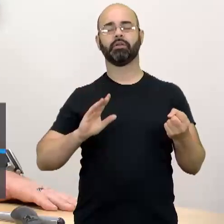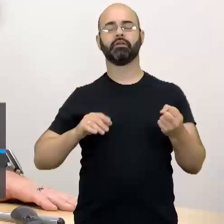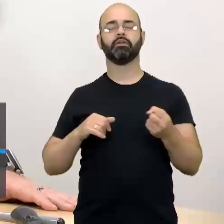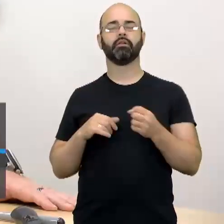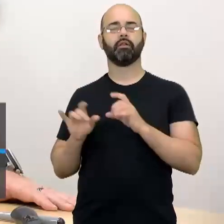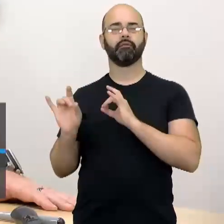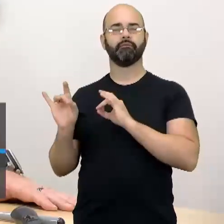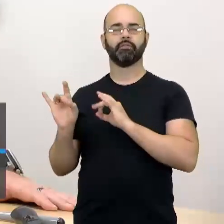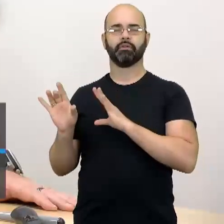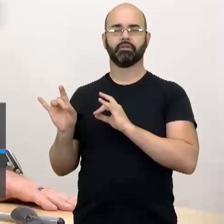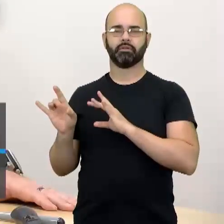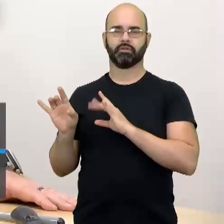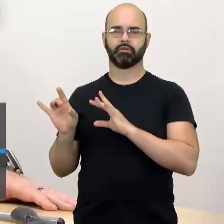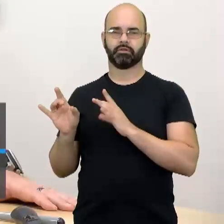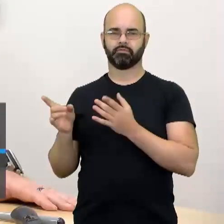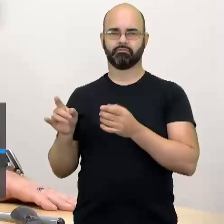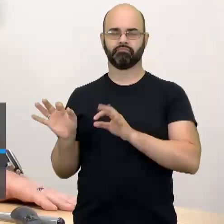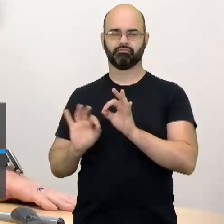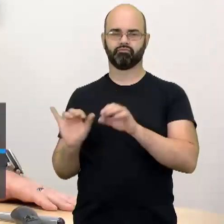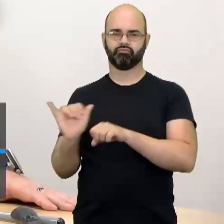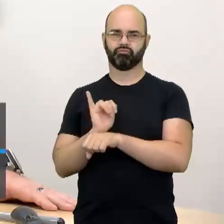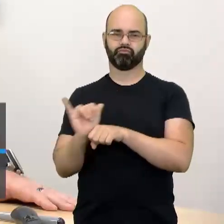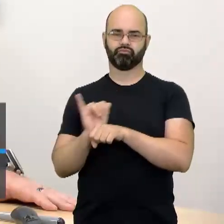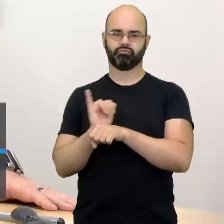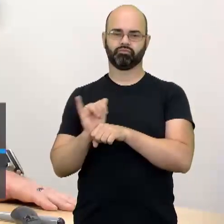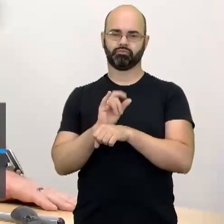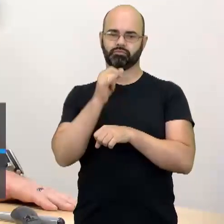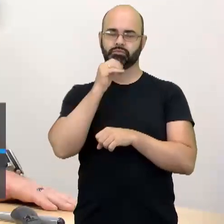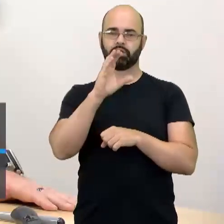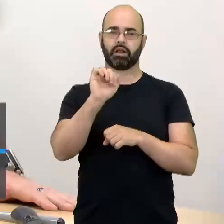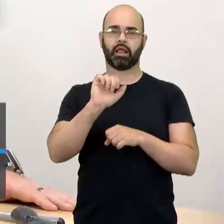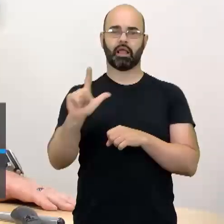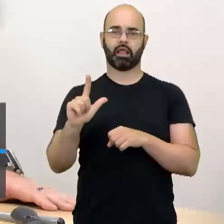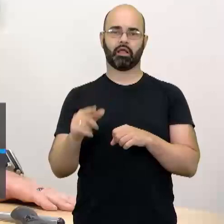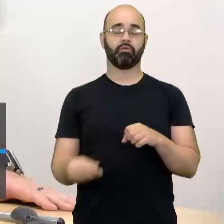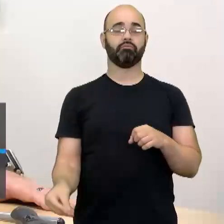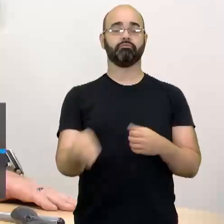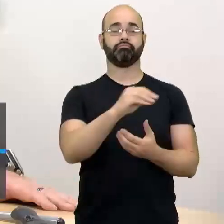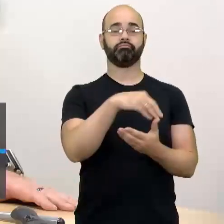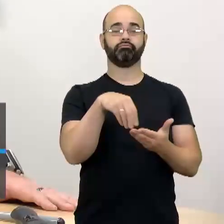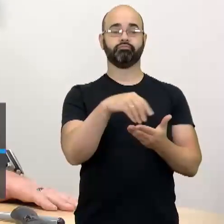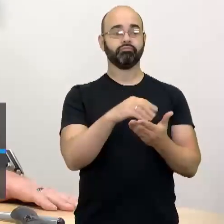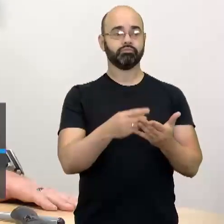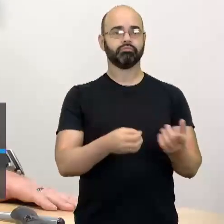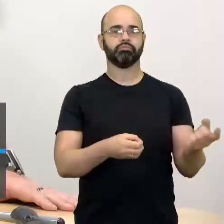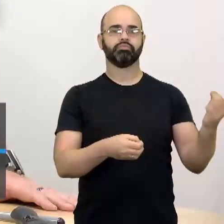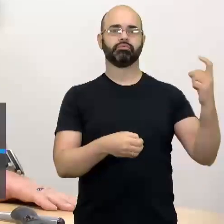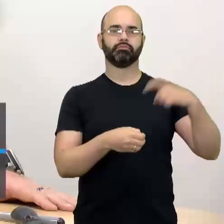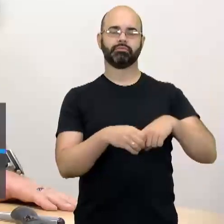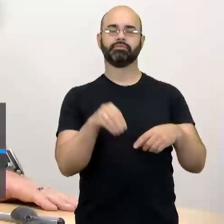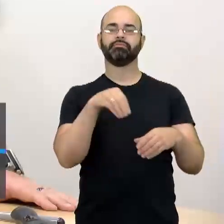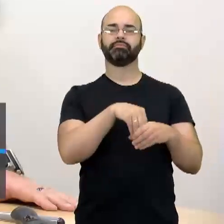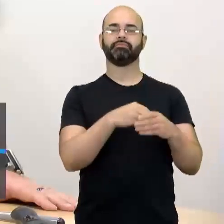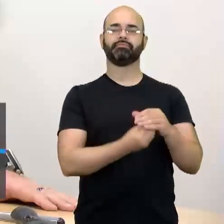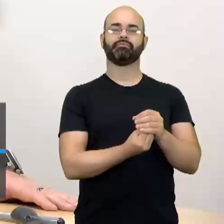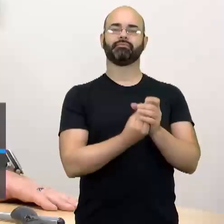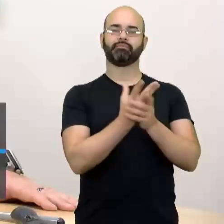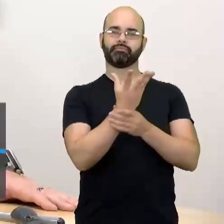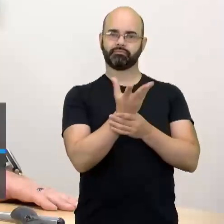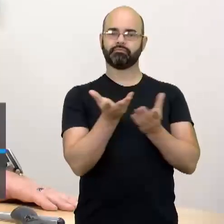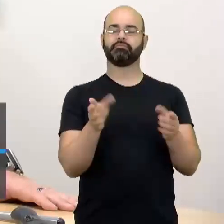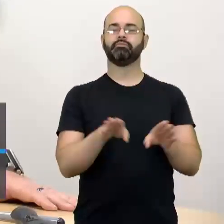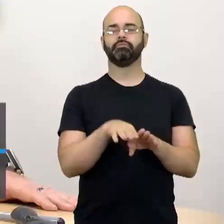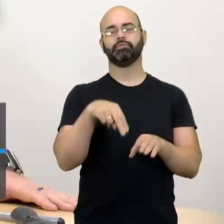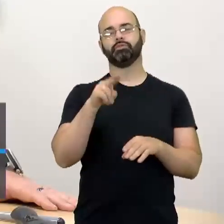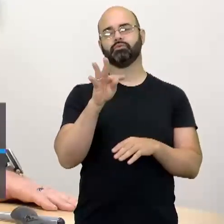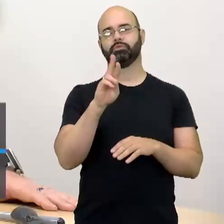de calcarização do solo, né? Ou seja, jogar cal, né? Eles acabam tornando fértil, logicamente, com nutrientes, né?